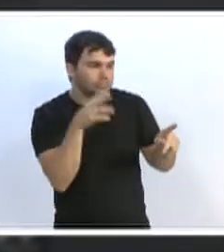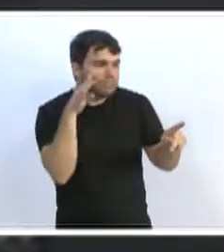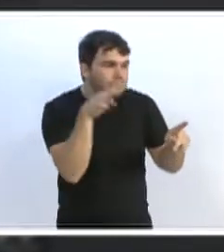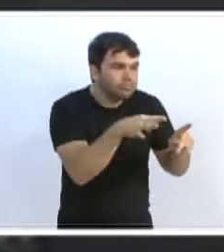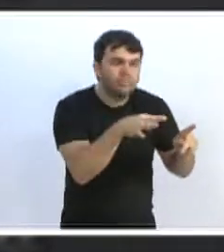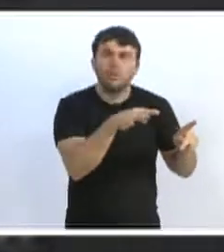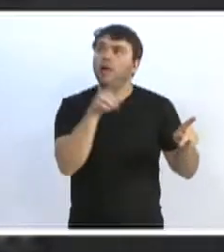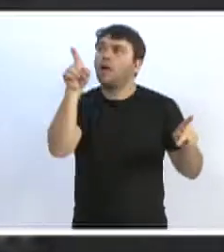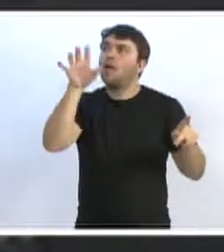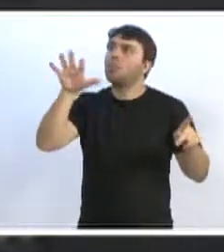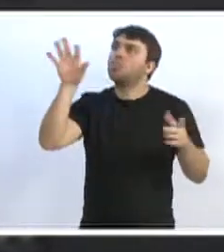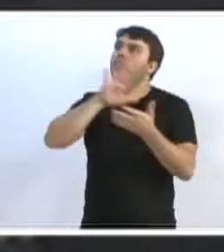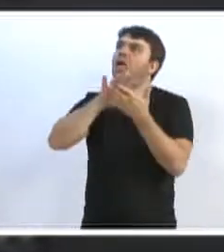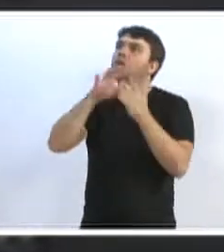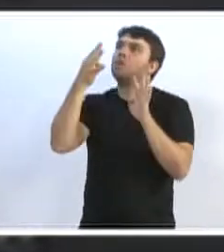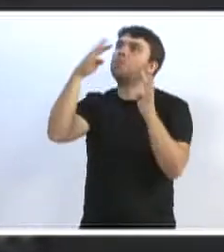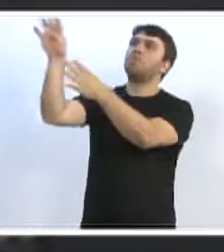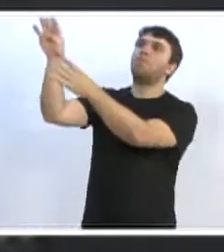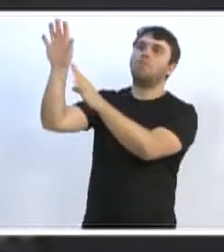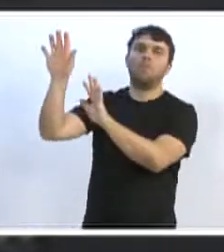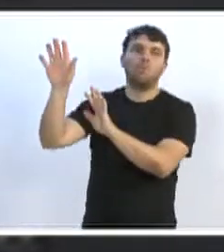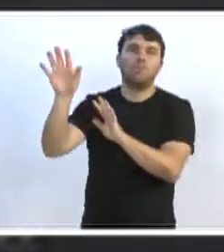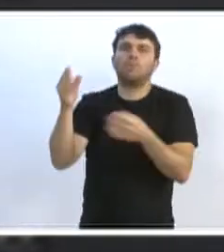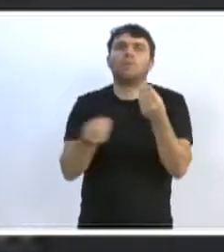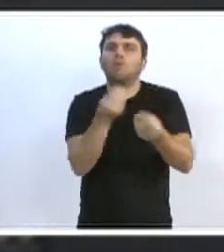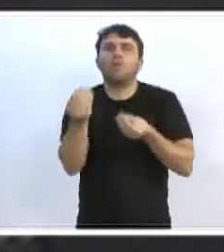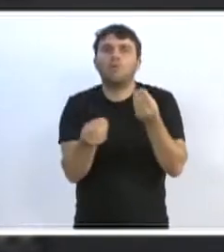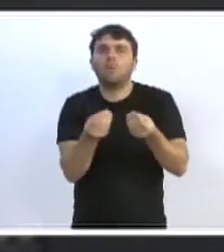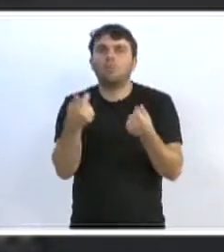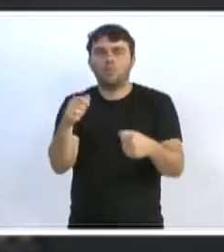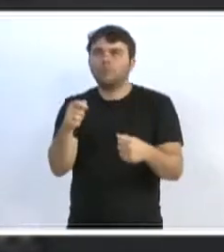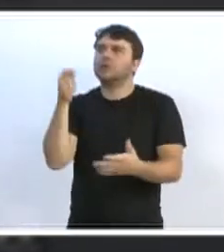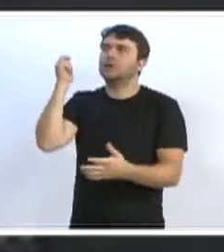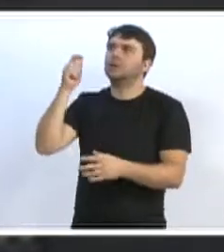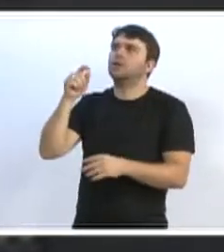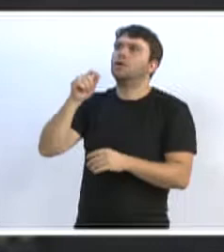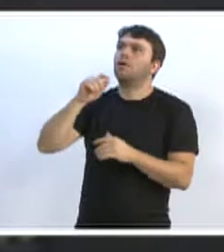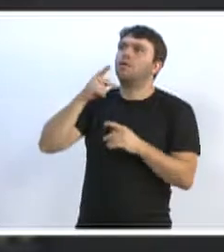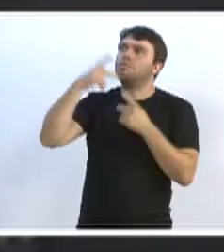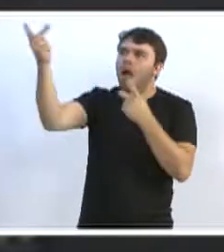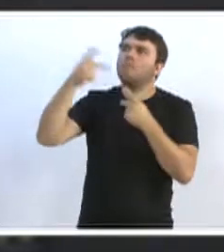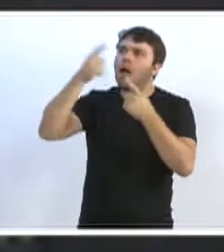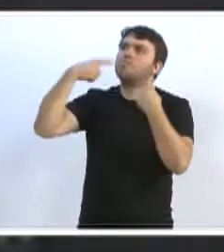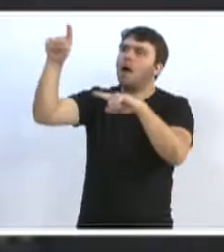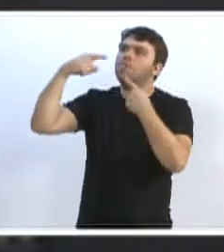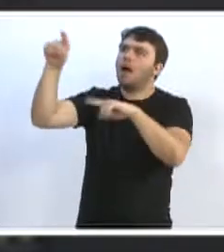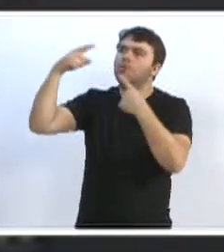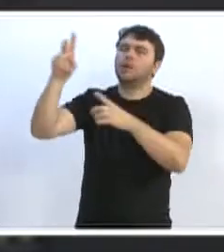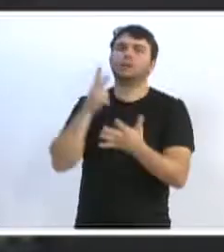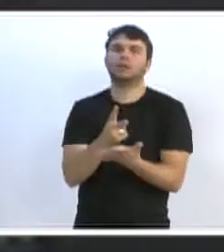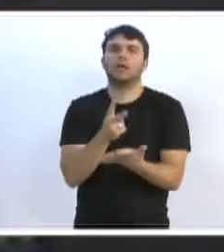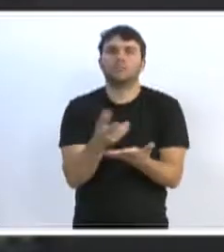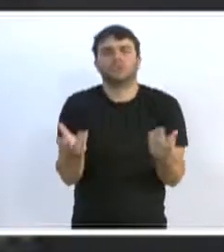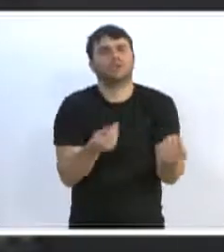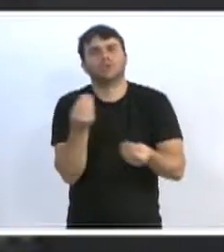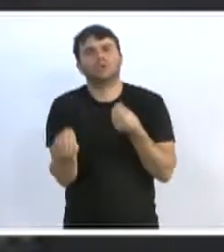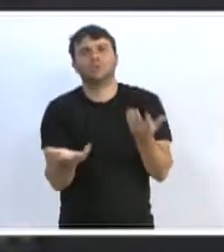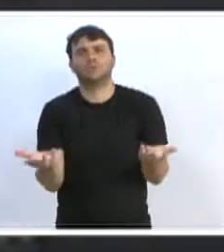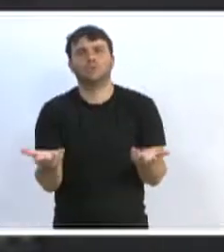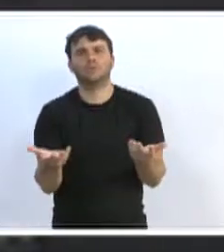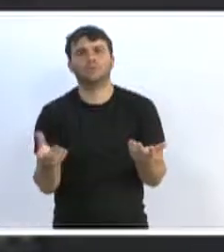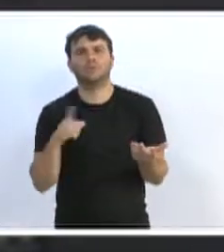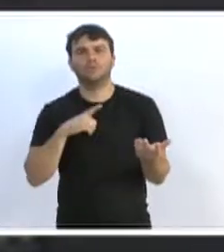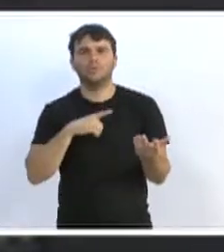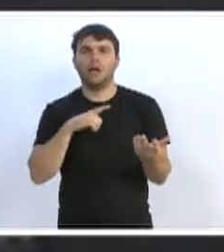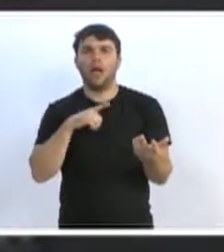a comunidade. Tem que ir mais para as tribunas, para as rádios e televisão, tocar o pau nessas pessoas mesmo. Eles não são responsável pelo